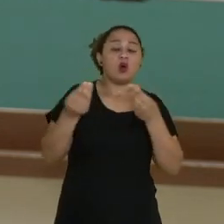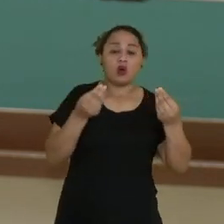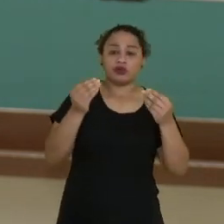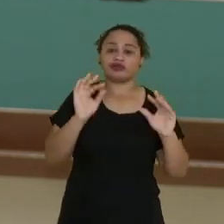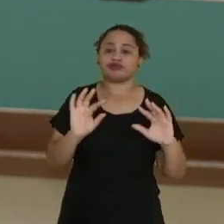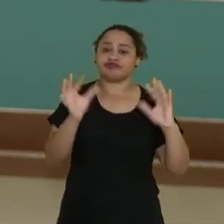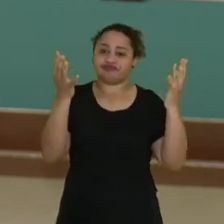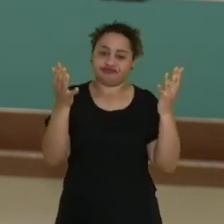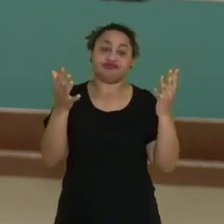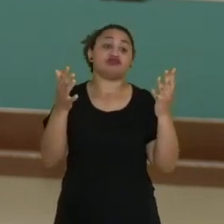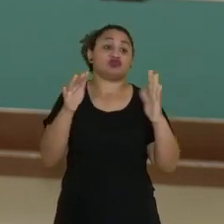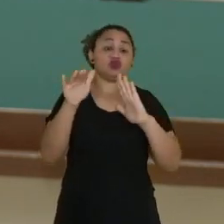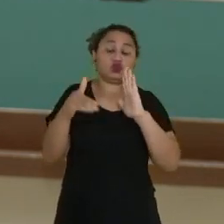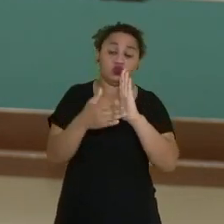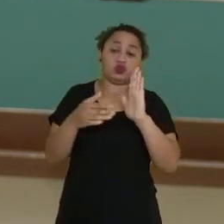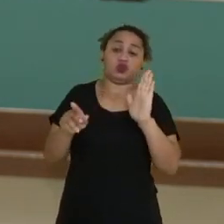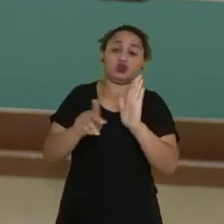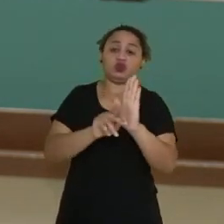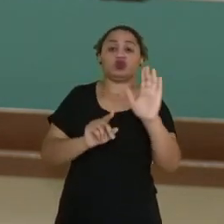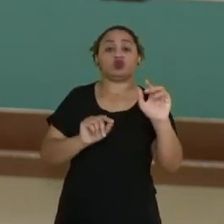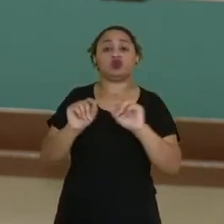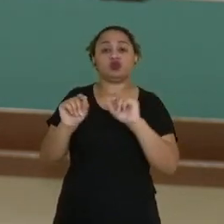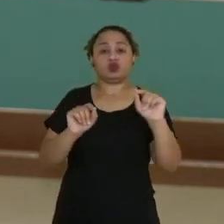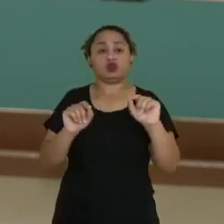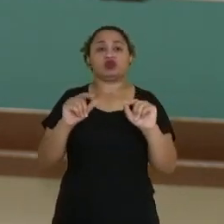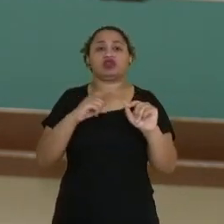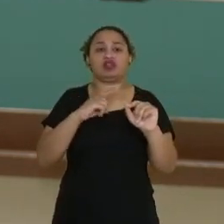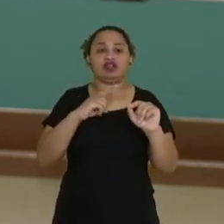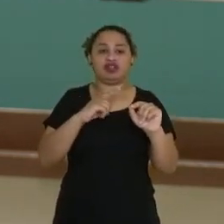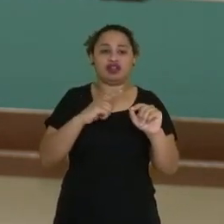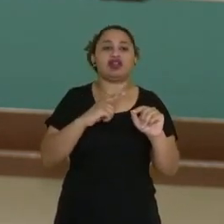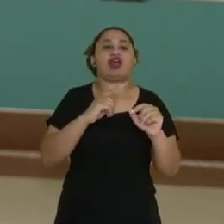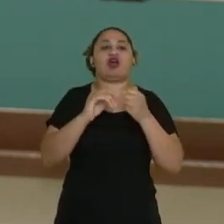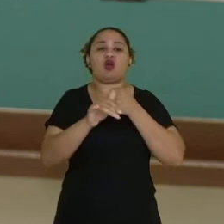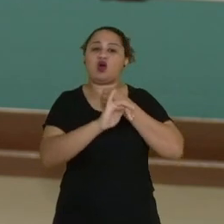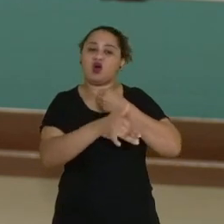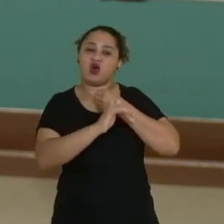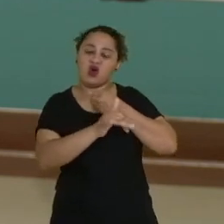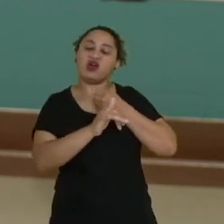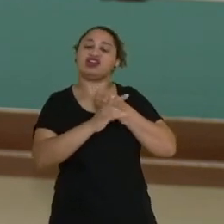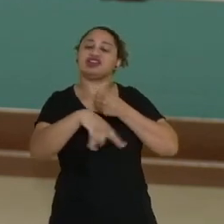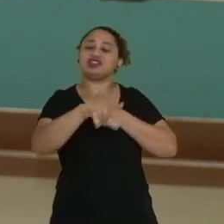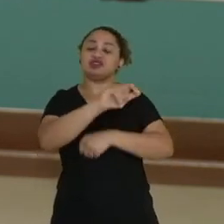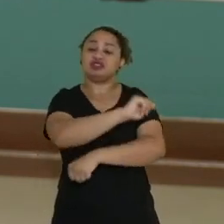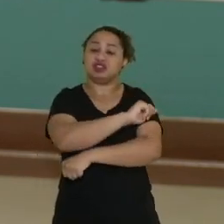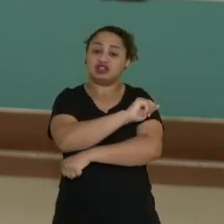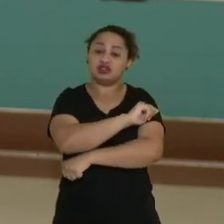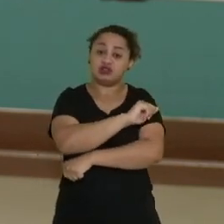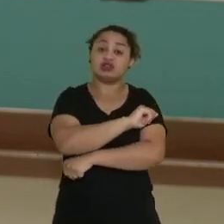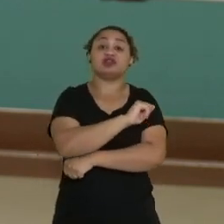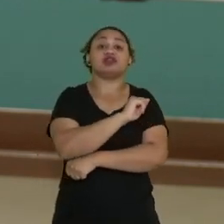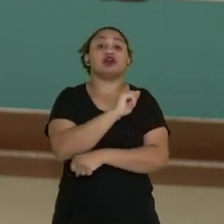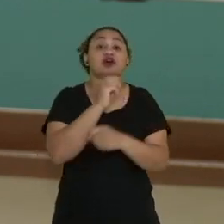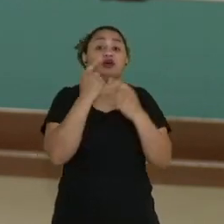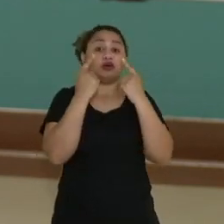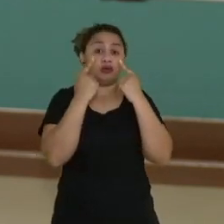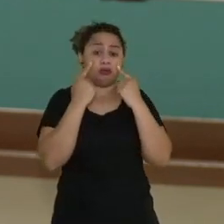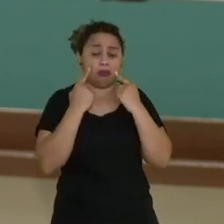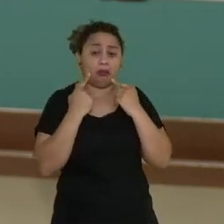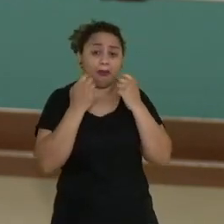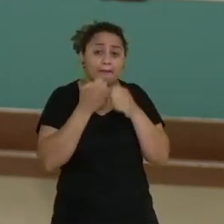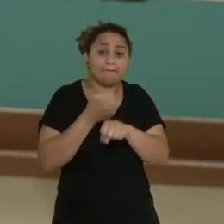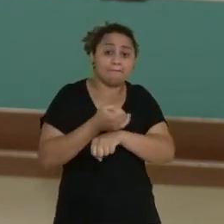nós. Tudo isso regado aqui a muitas crônicas que faziam os alunos chorar, rir e